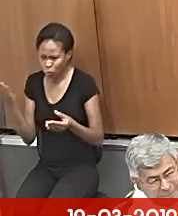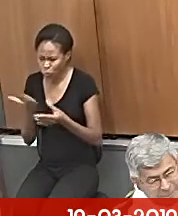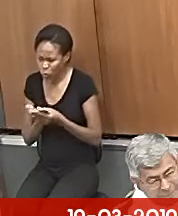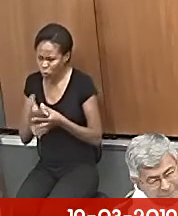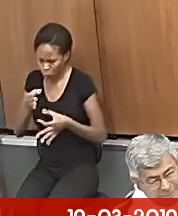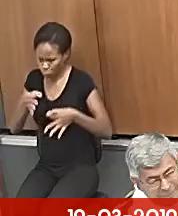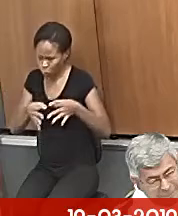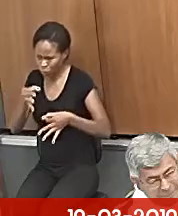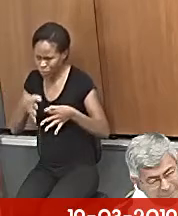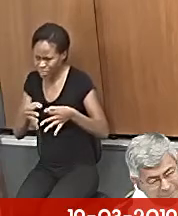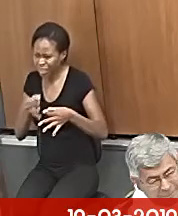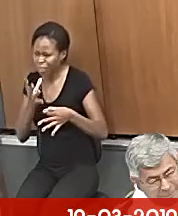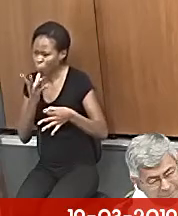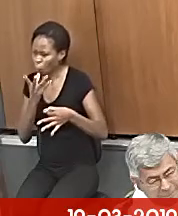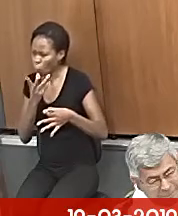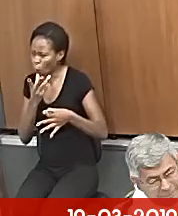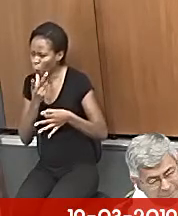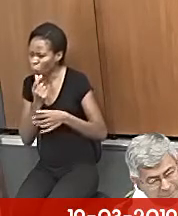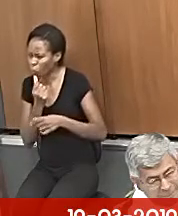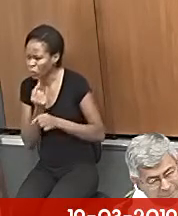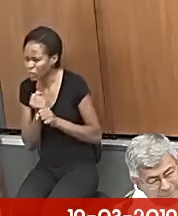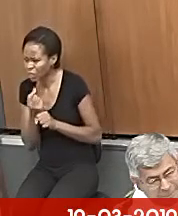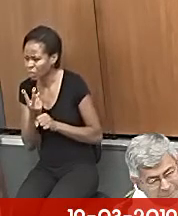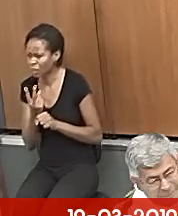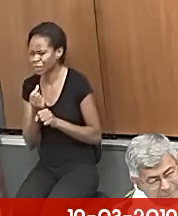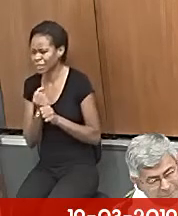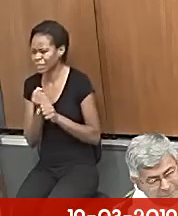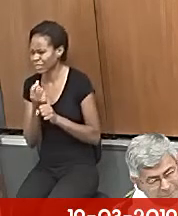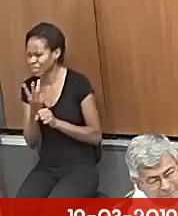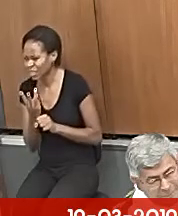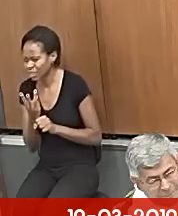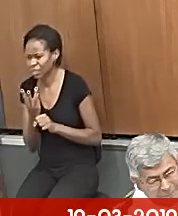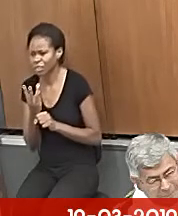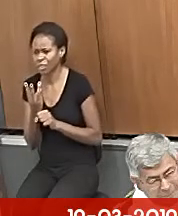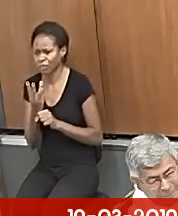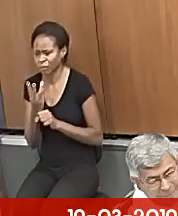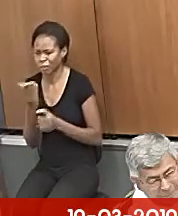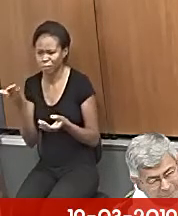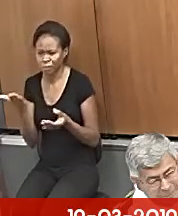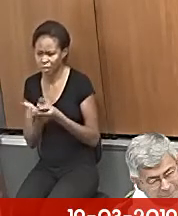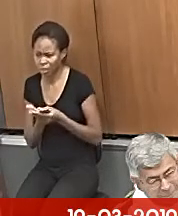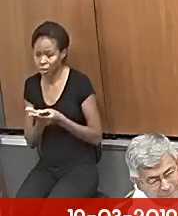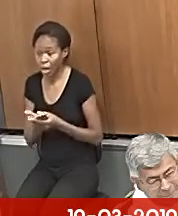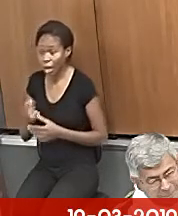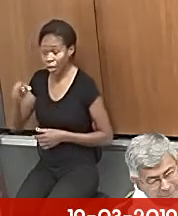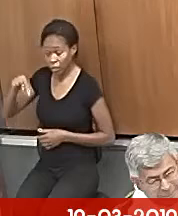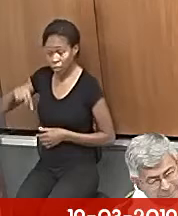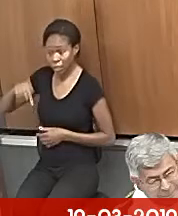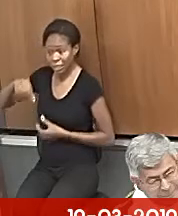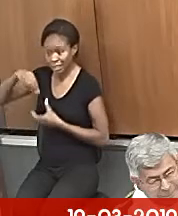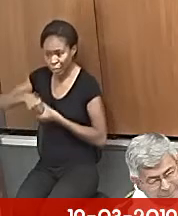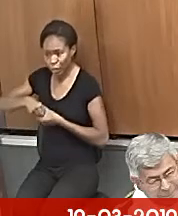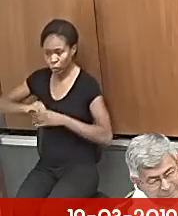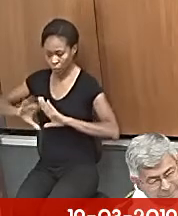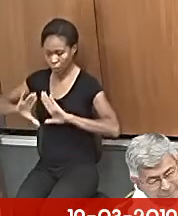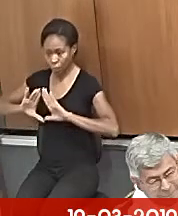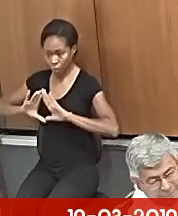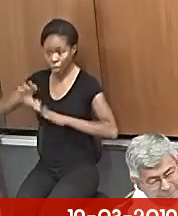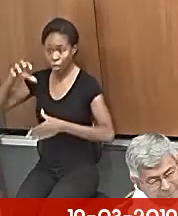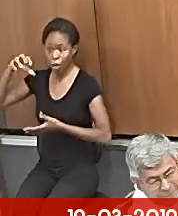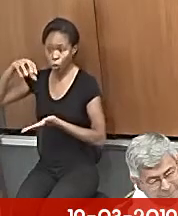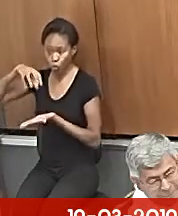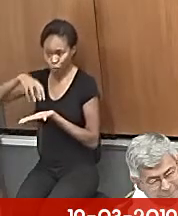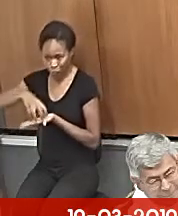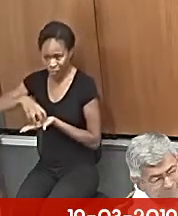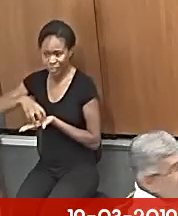levá-la 23 anos com uma ação na justiça e aqui a sejuc na assembléia você vem aqui prontamente vai